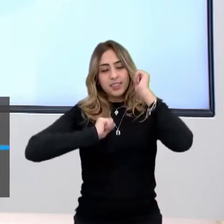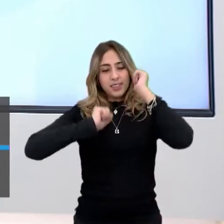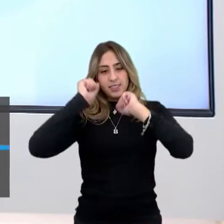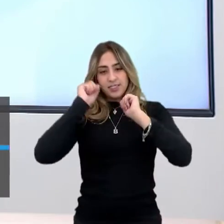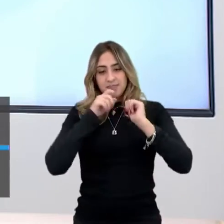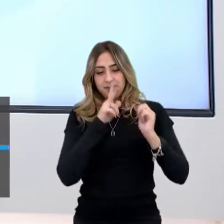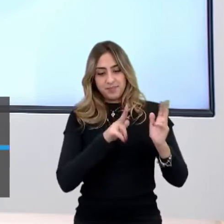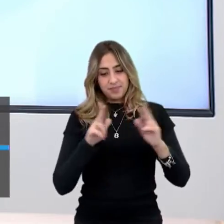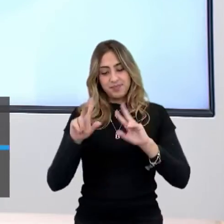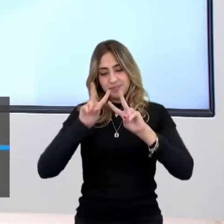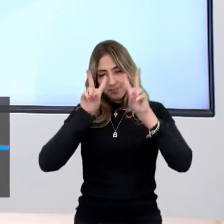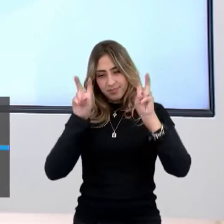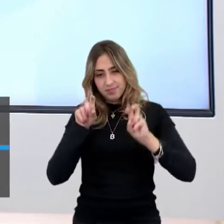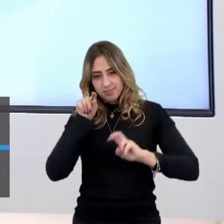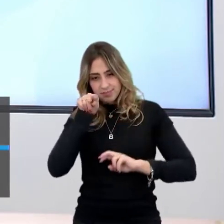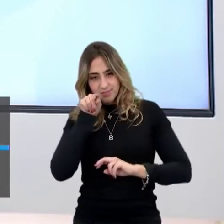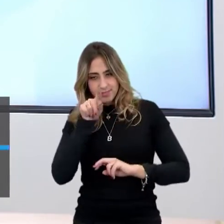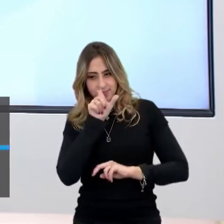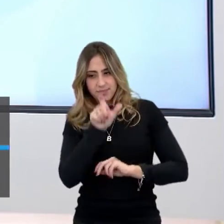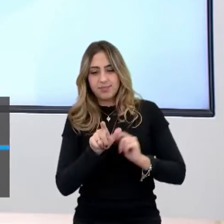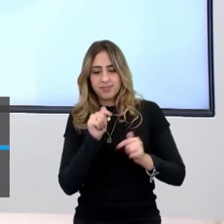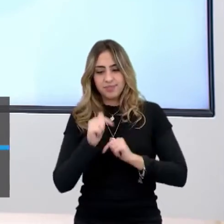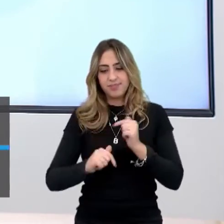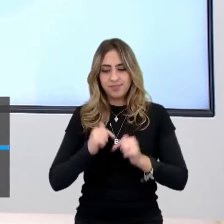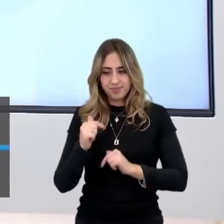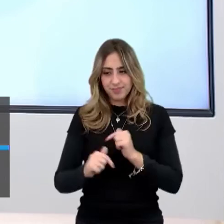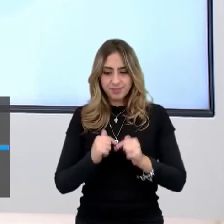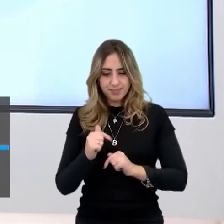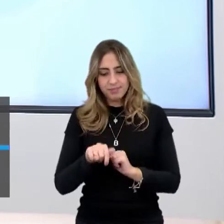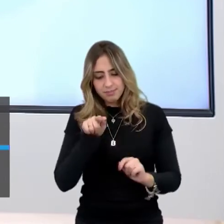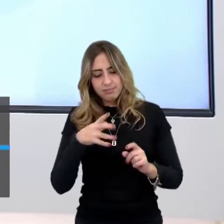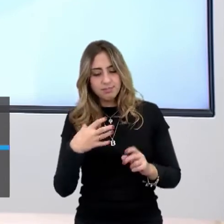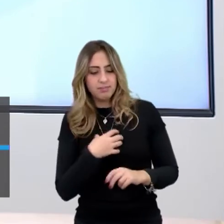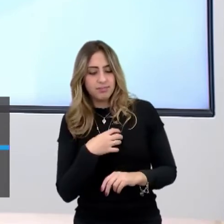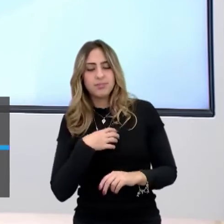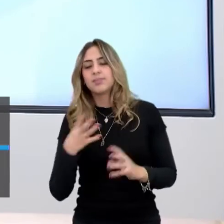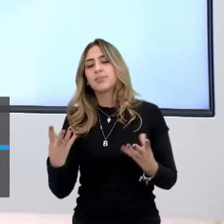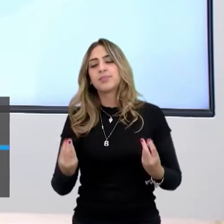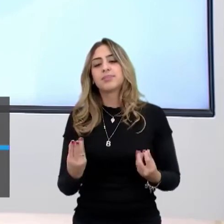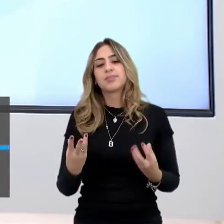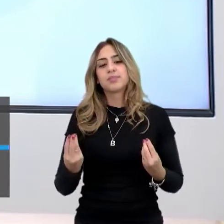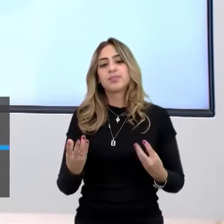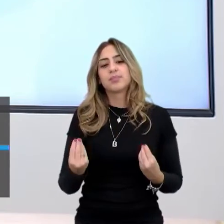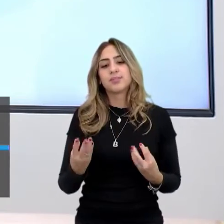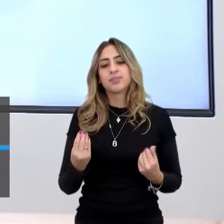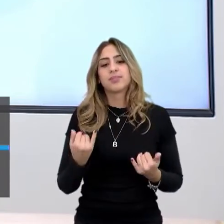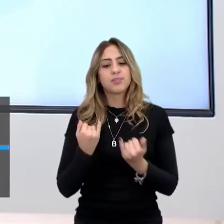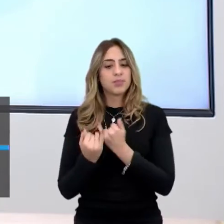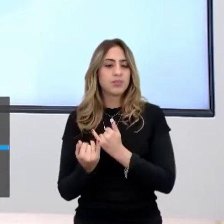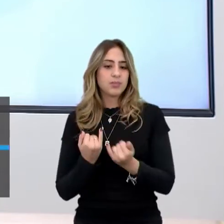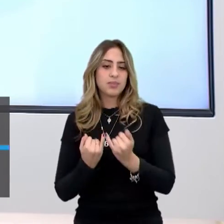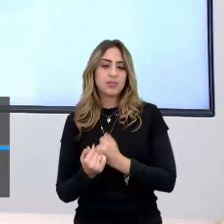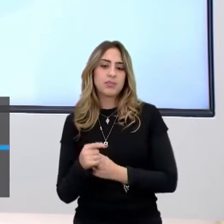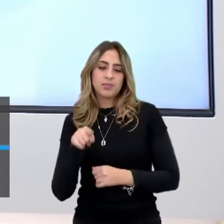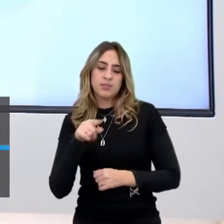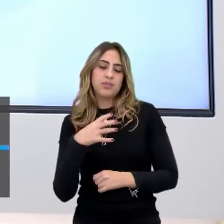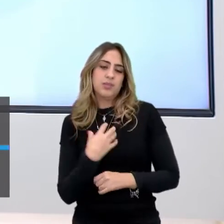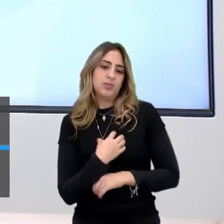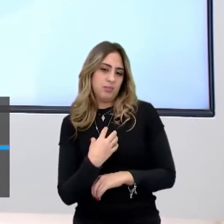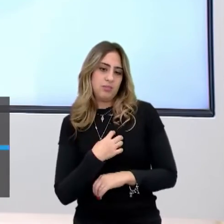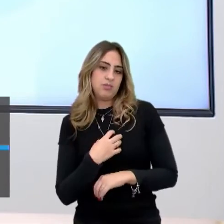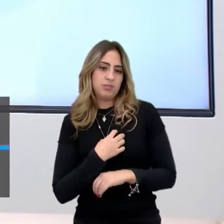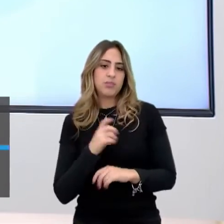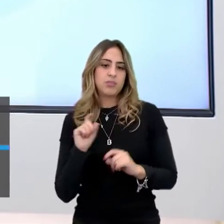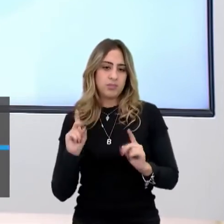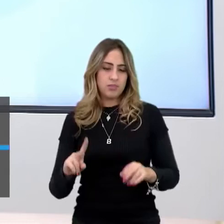aí a esses funcionários nesse aspecto. Então é muito comum essa situação aí.